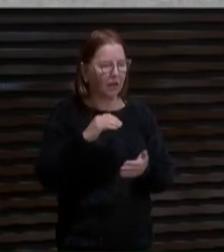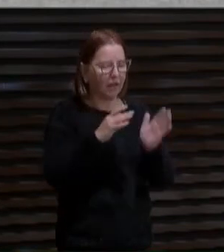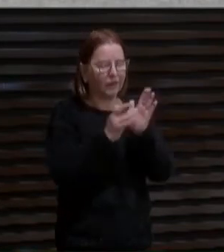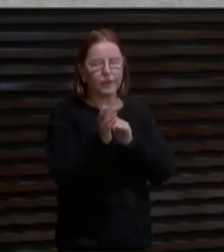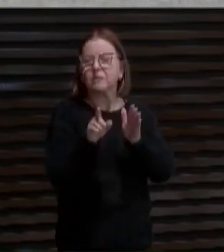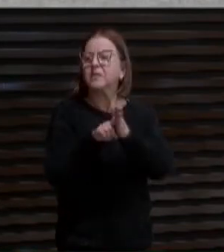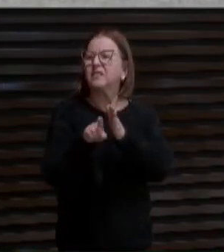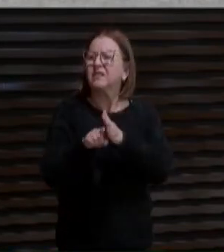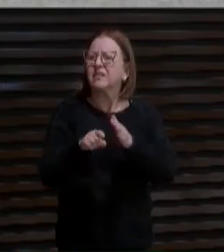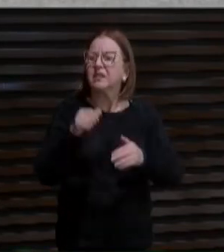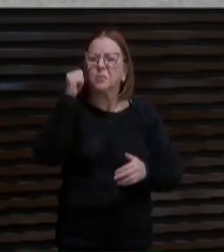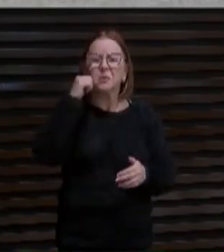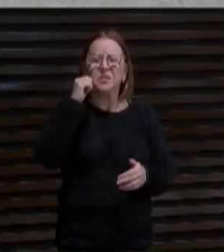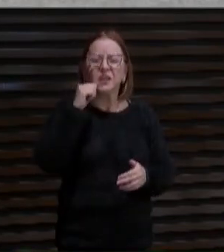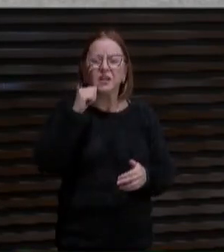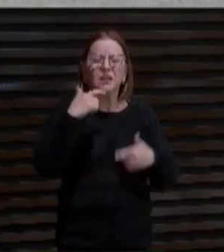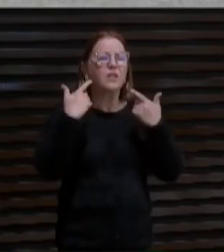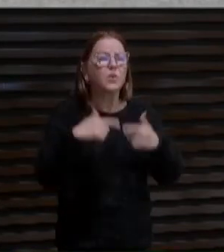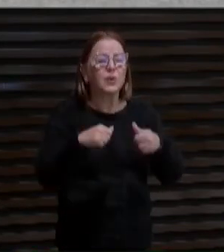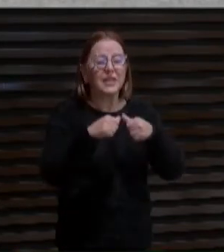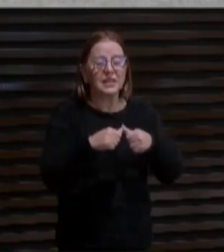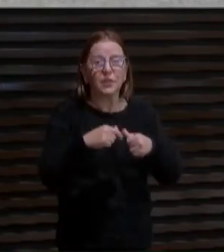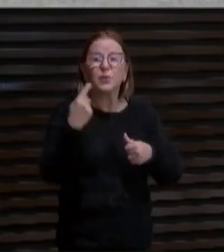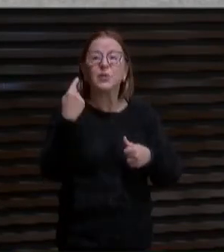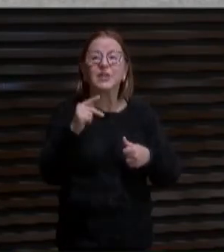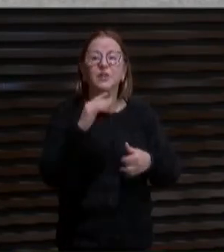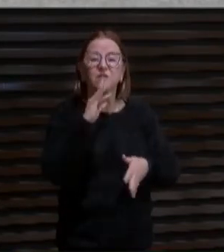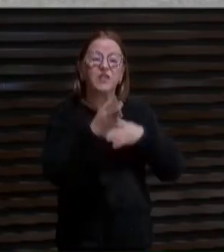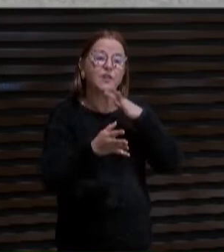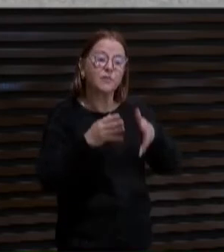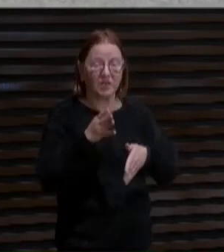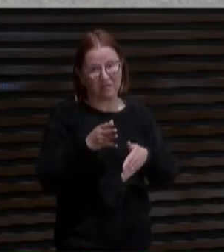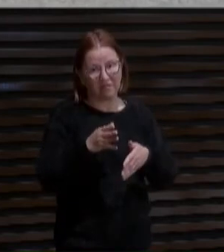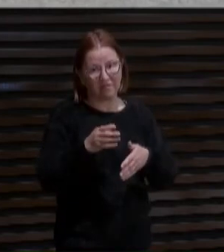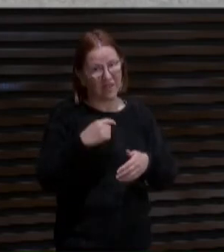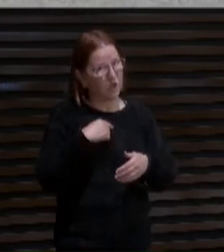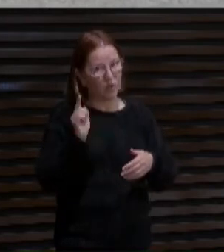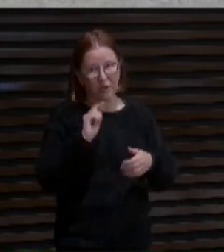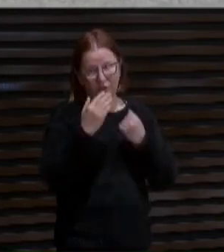pois nem eu te condeno vai e não peques mais